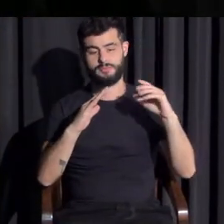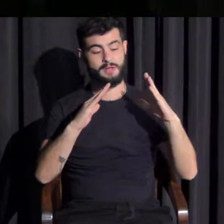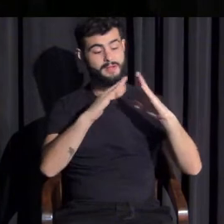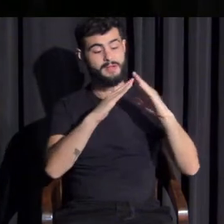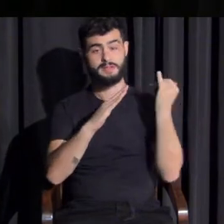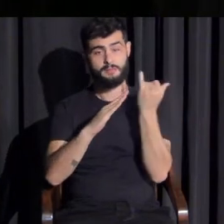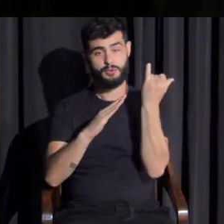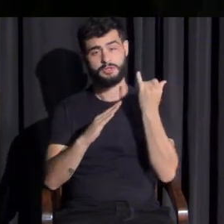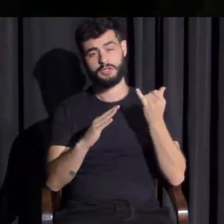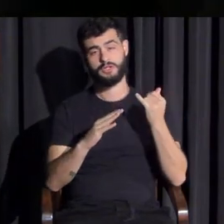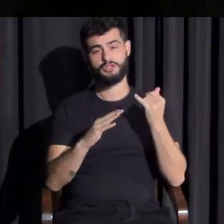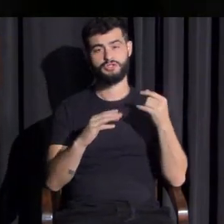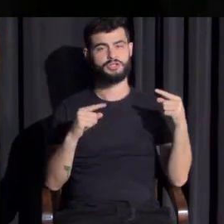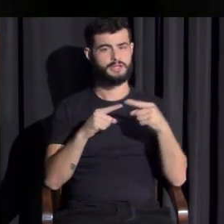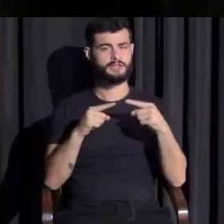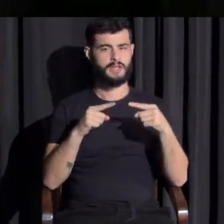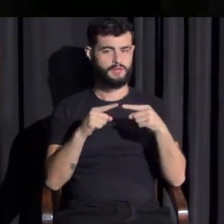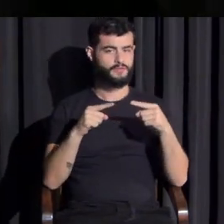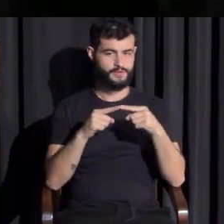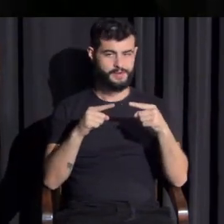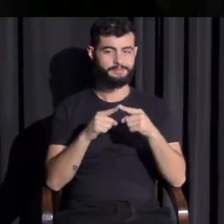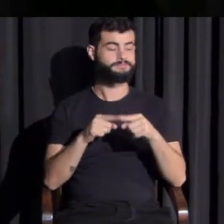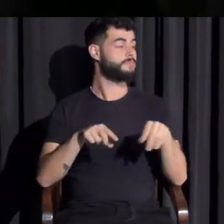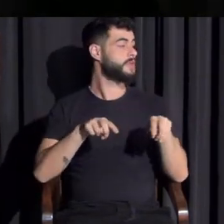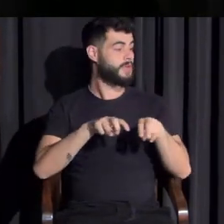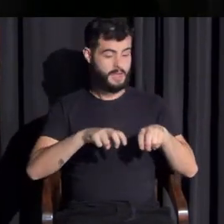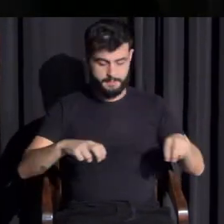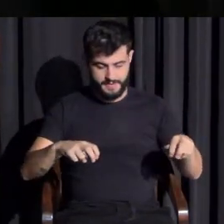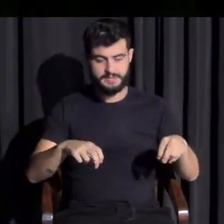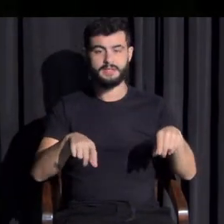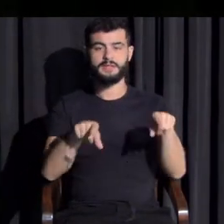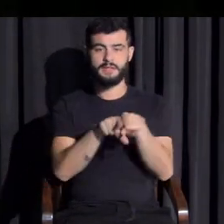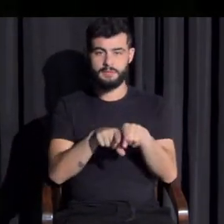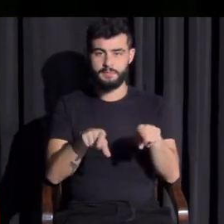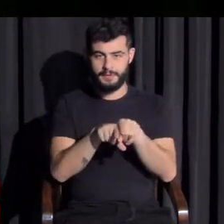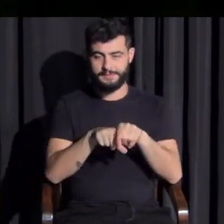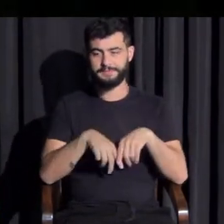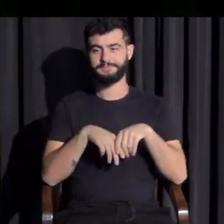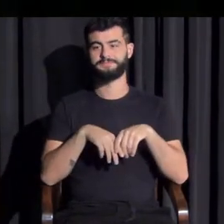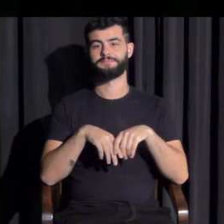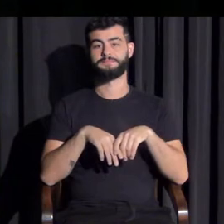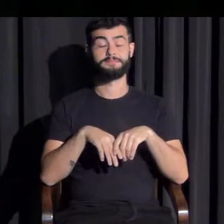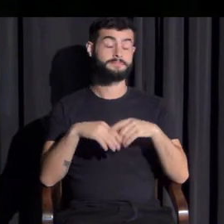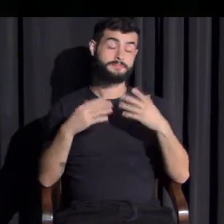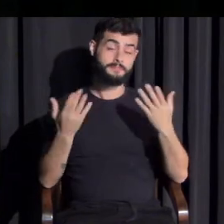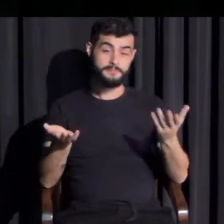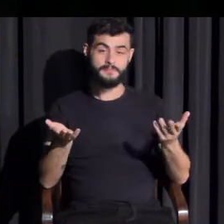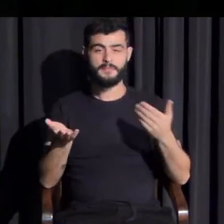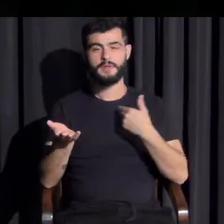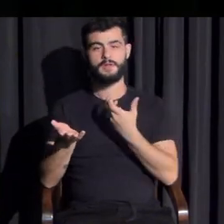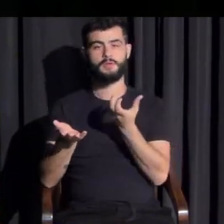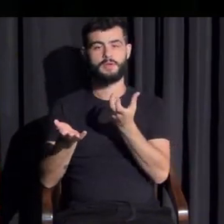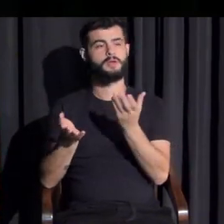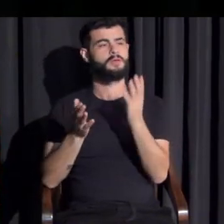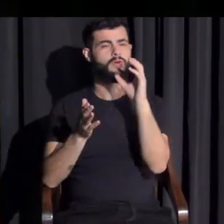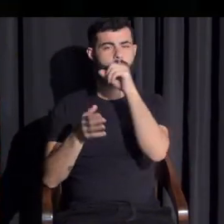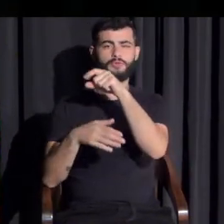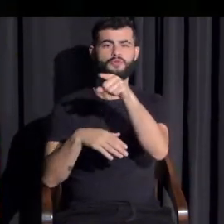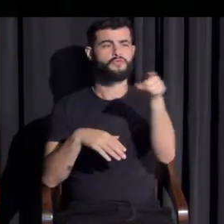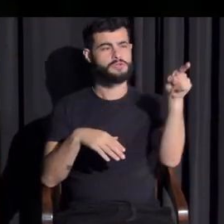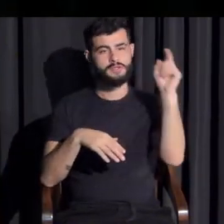mesa também, que é algo tão importante, a casa, né? Eu queria que a gente só rapidamente fechasse os nossos olhos.